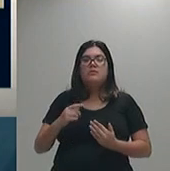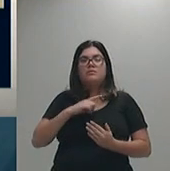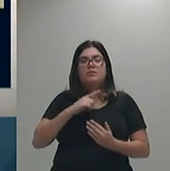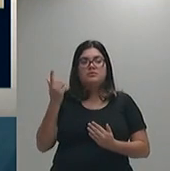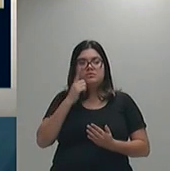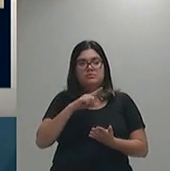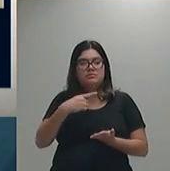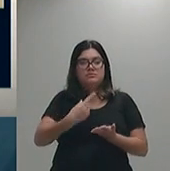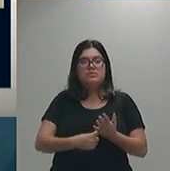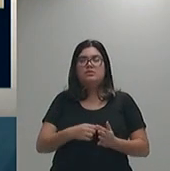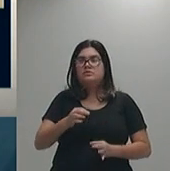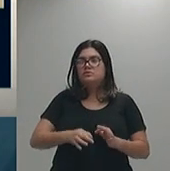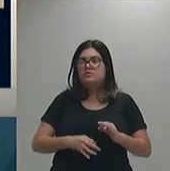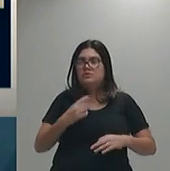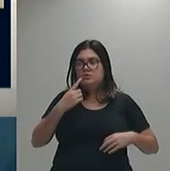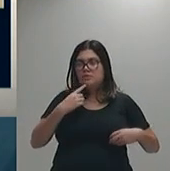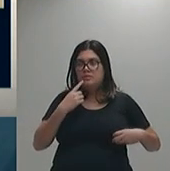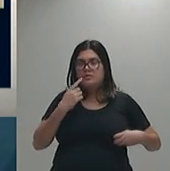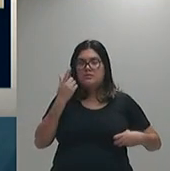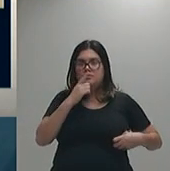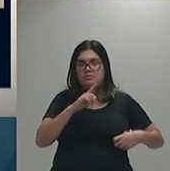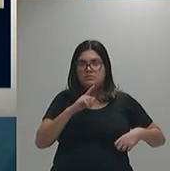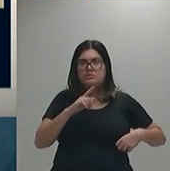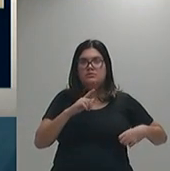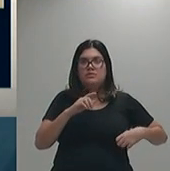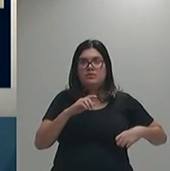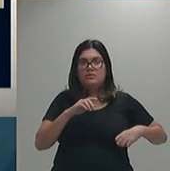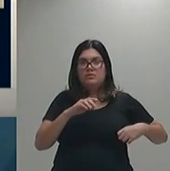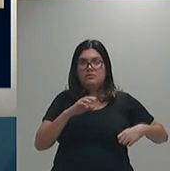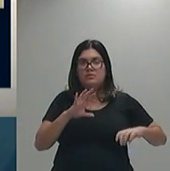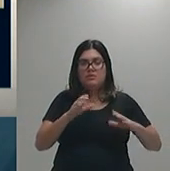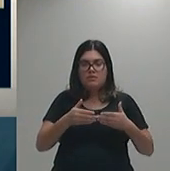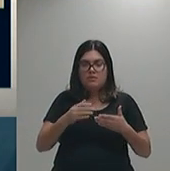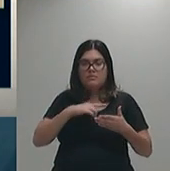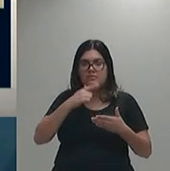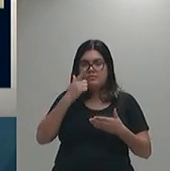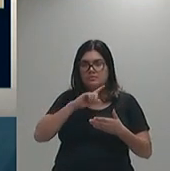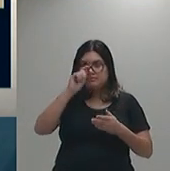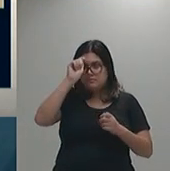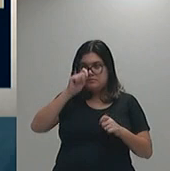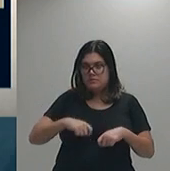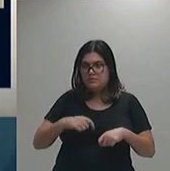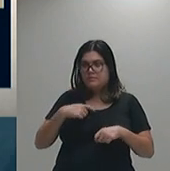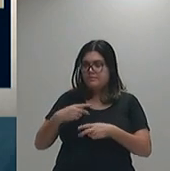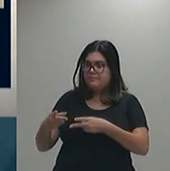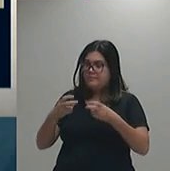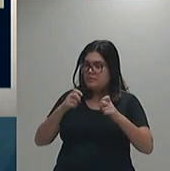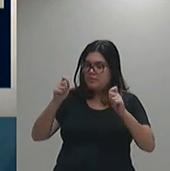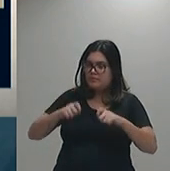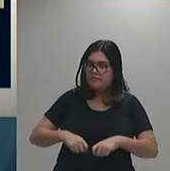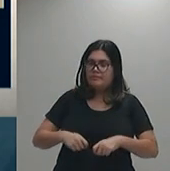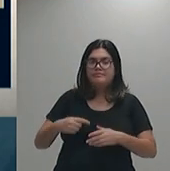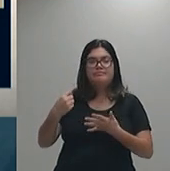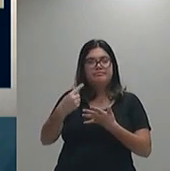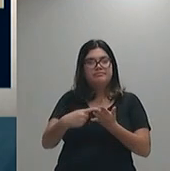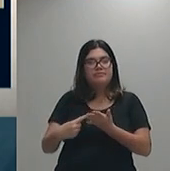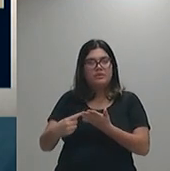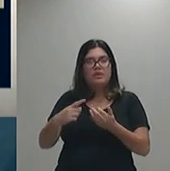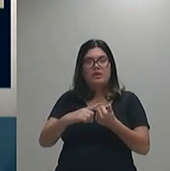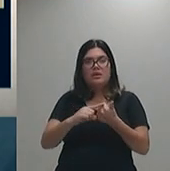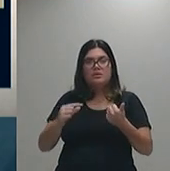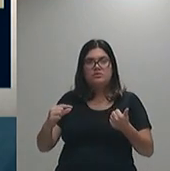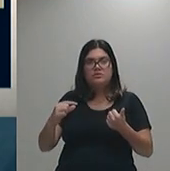o colocaria na condição de órgão passível de protagonizar conflito de competência nos moldes definidos no artigo